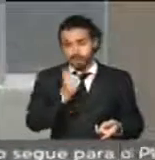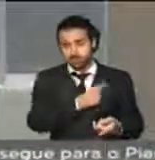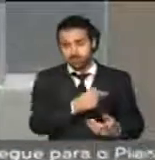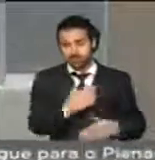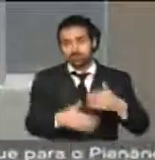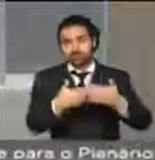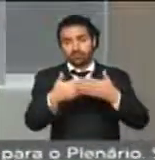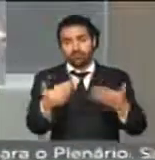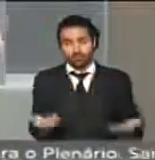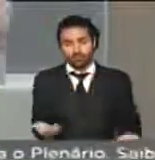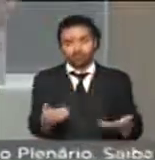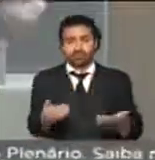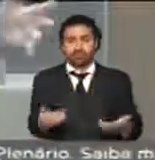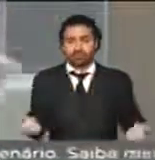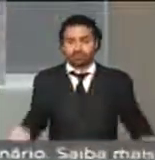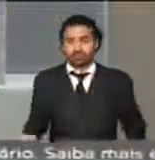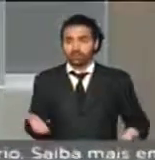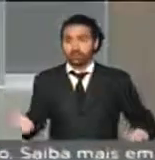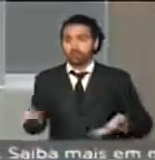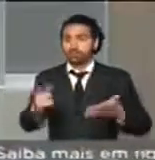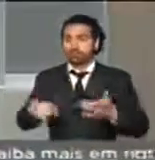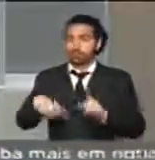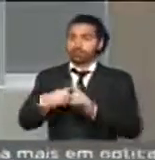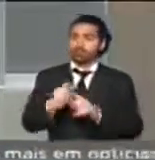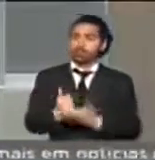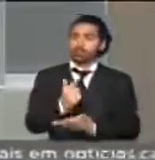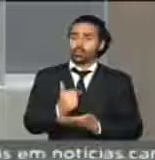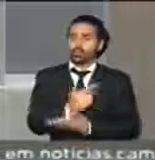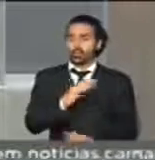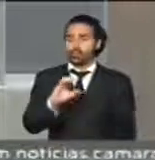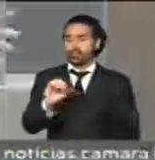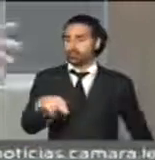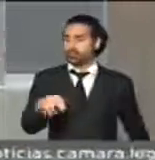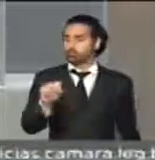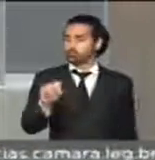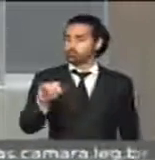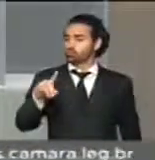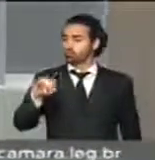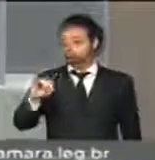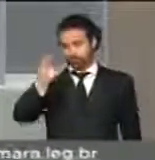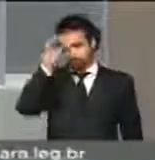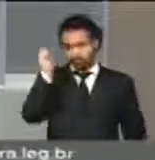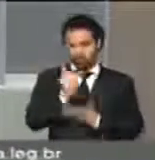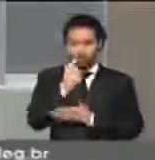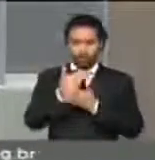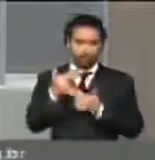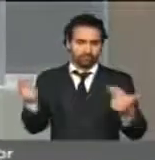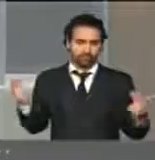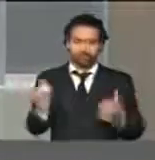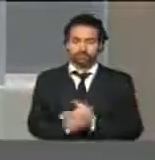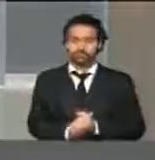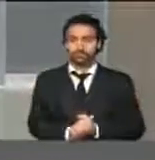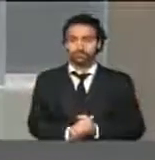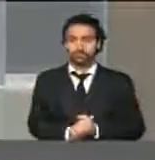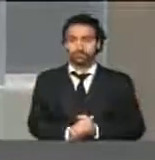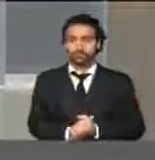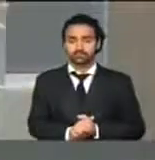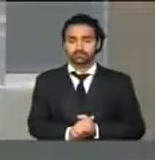desenvolver e fomentar o consumo. Eu gostaria que o senhor